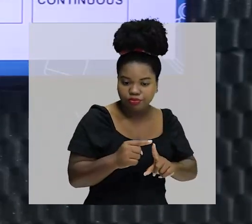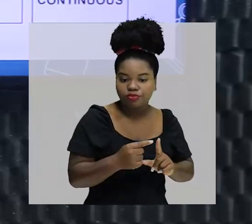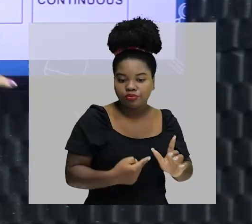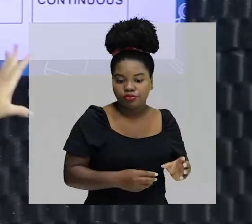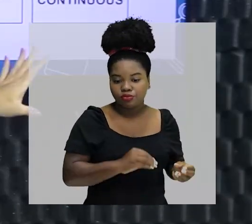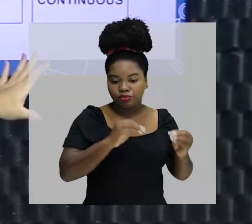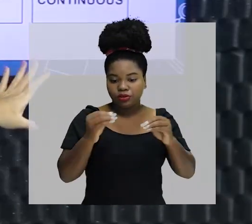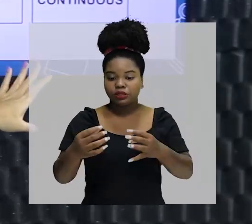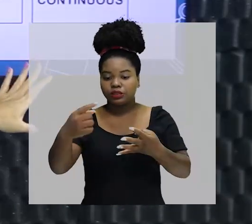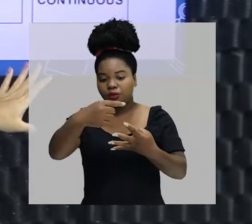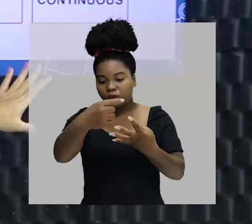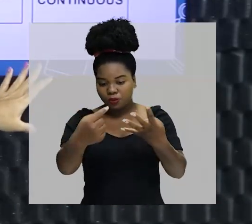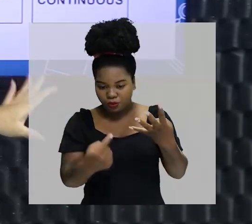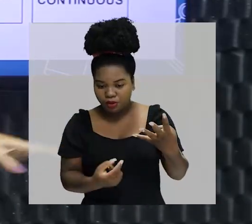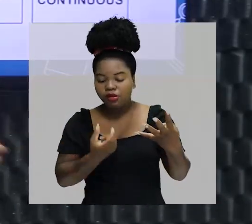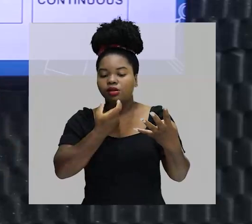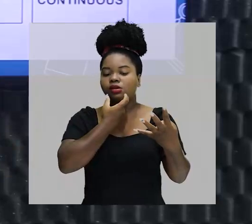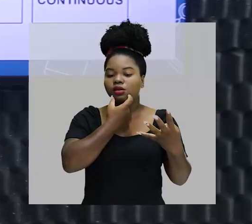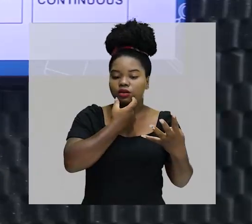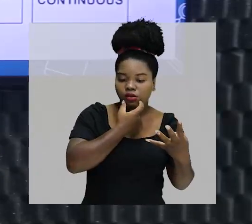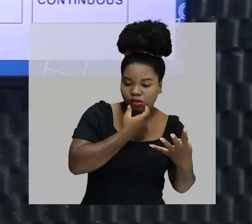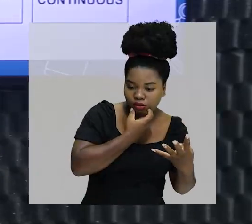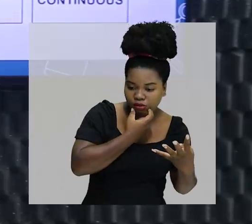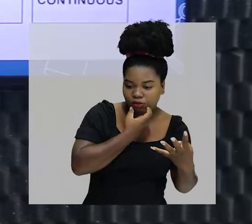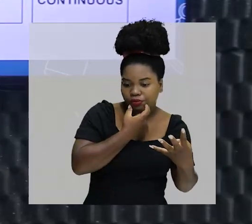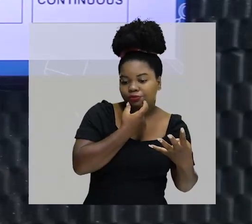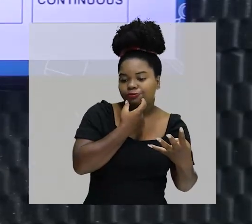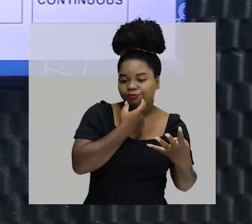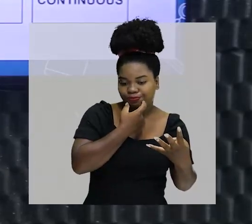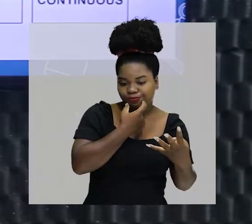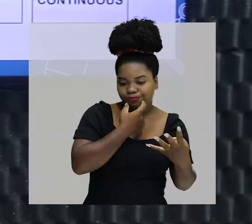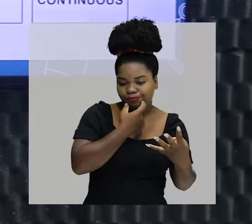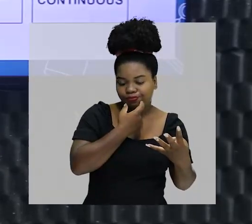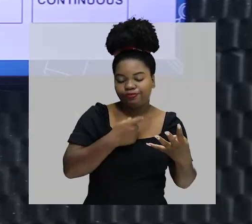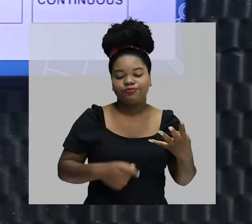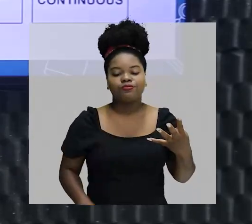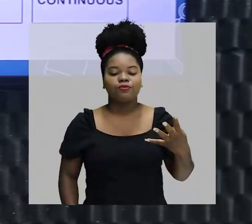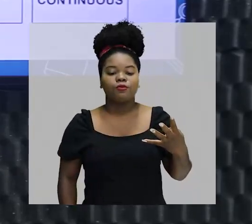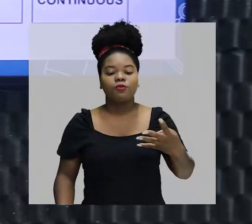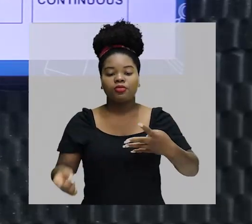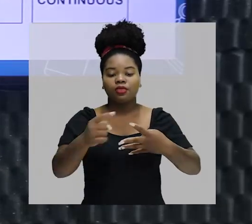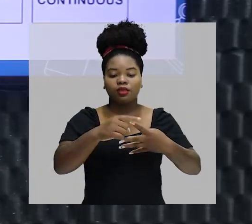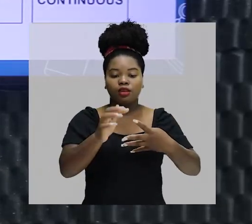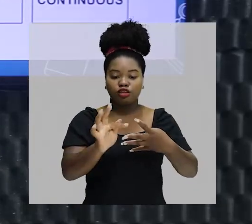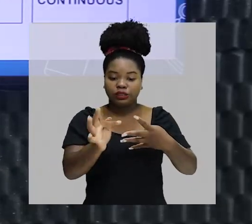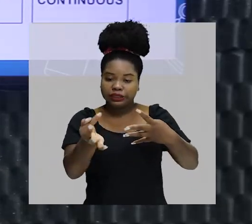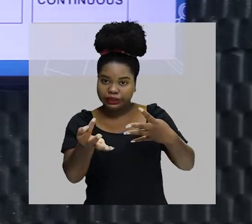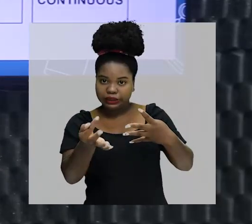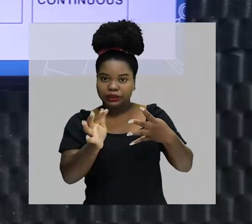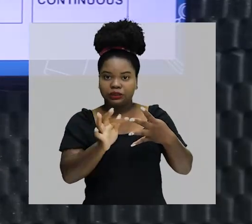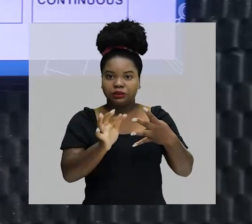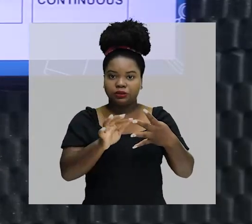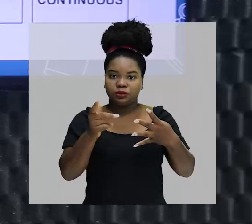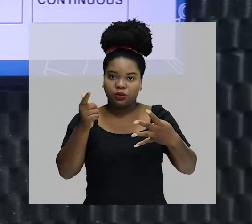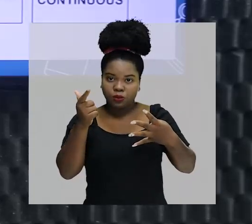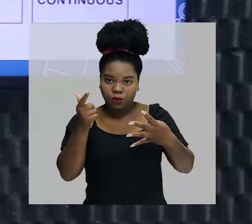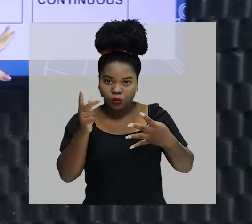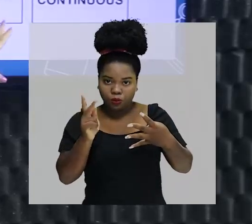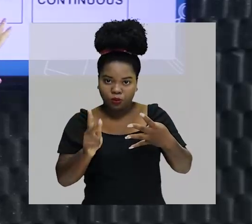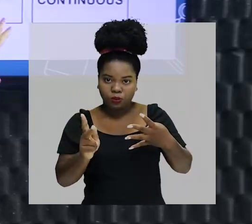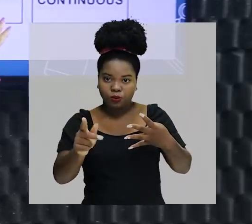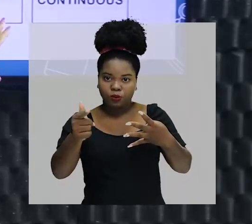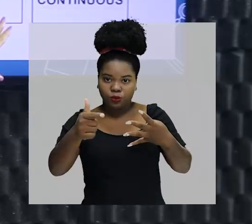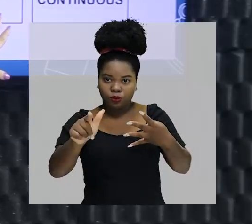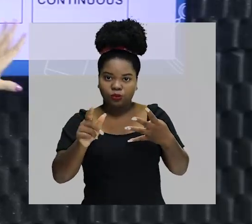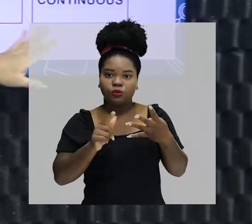Tem 4 formas na língua inglesa ou 4 aspectos no inglês. O simples, o contínuo,